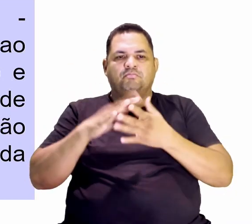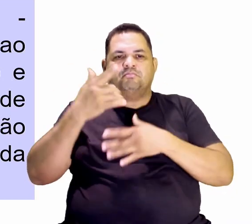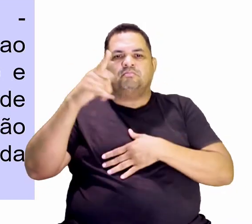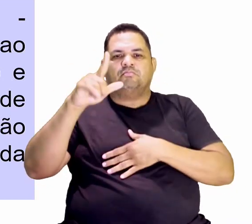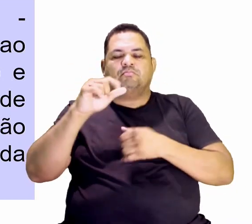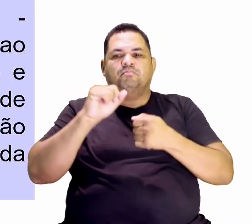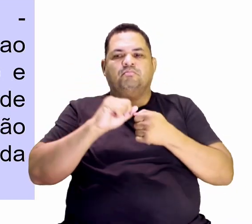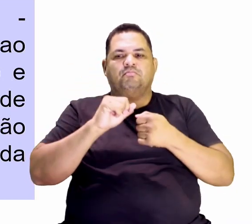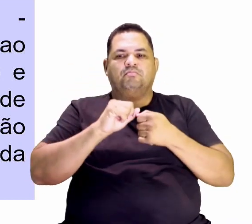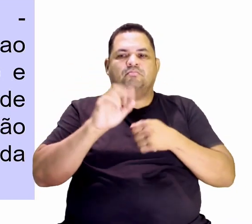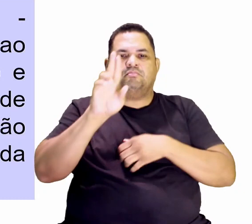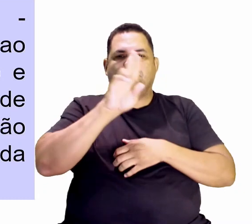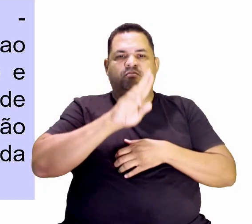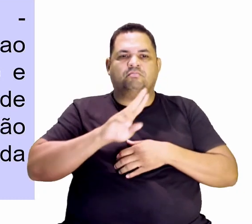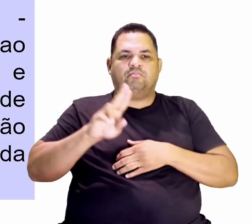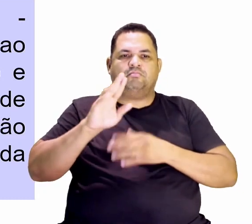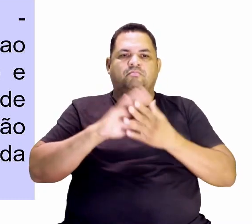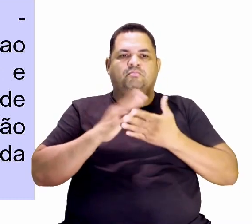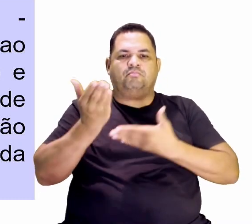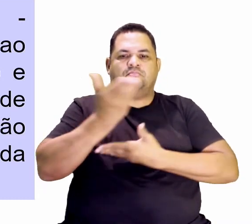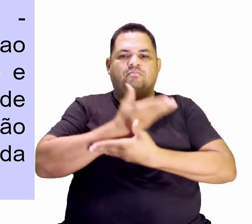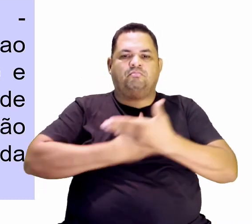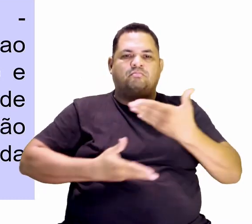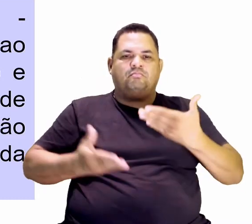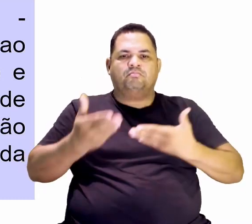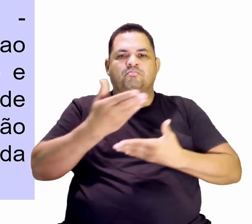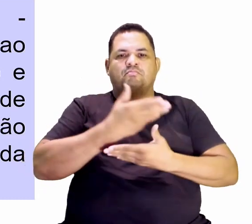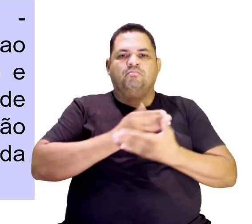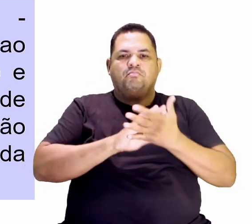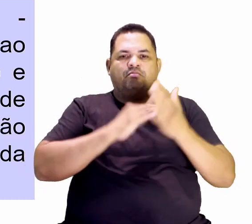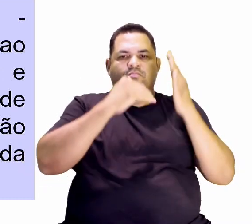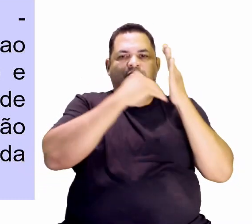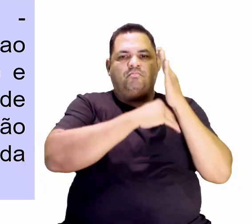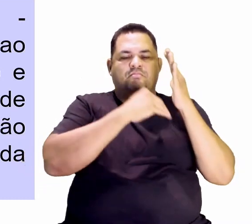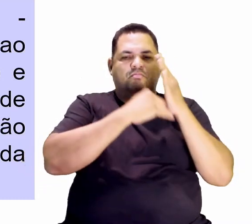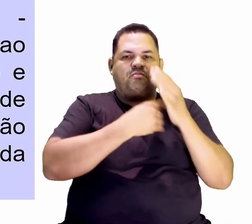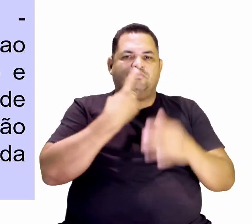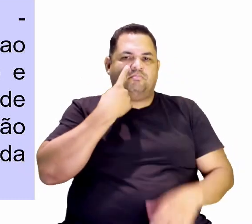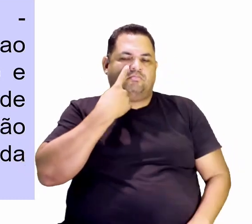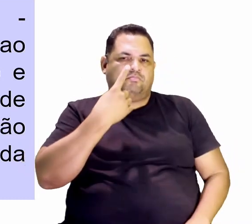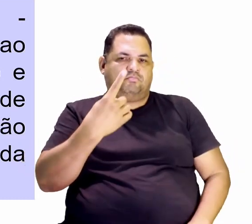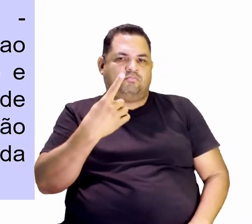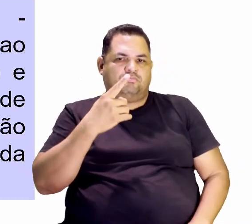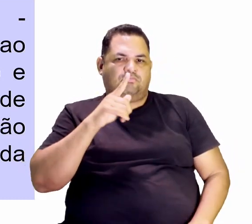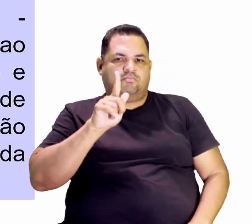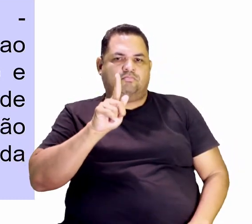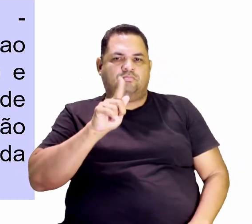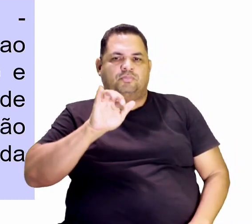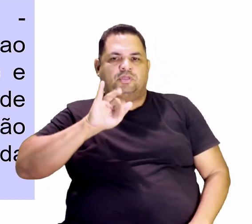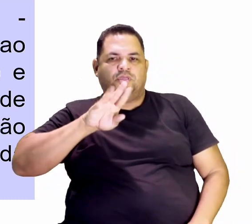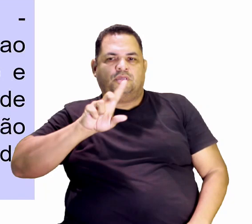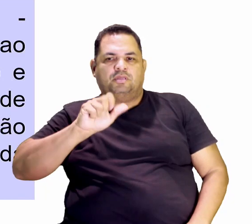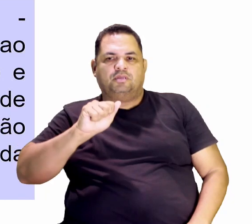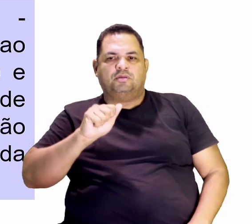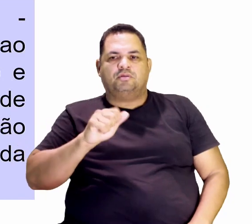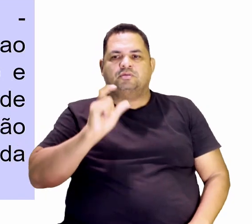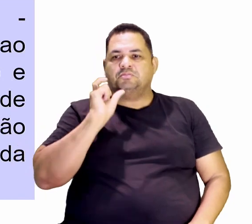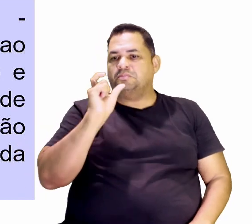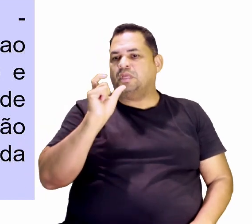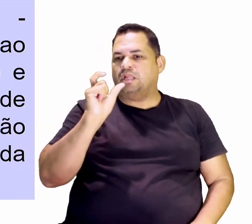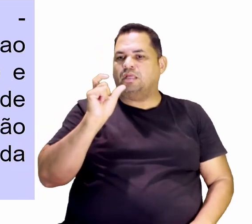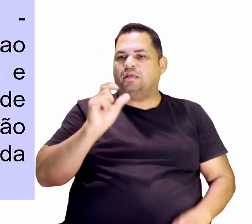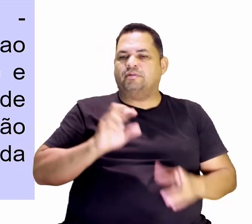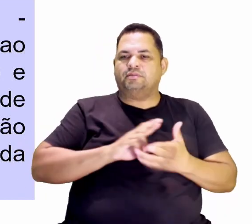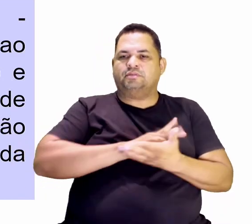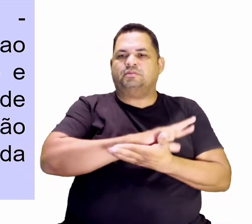isso através do compartilhamento dos códigos, observando o quê? As gírias, os jargões,